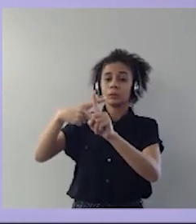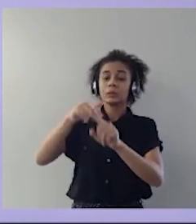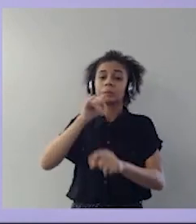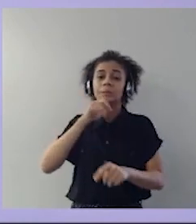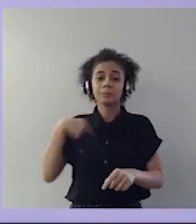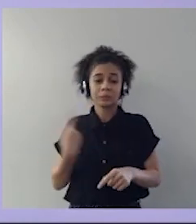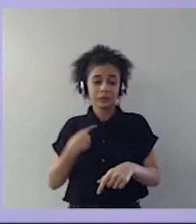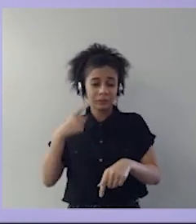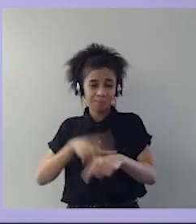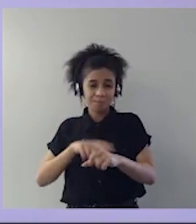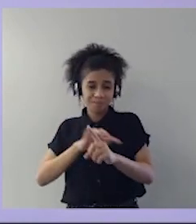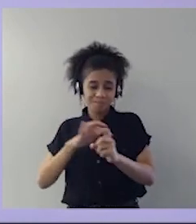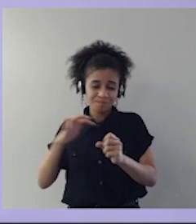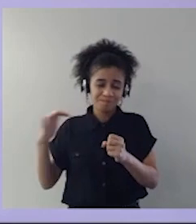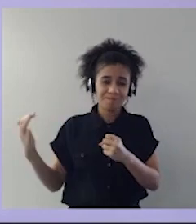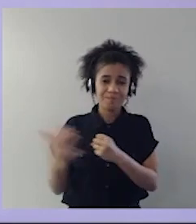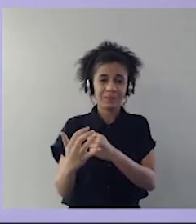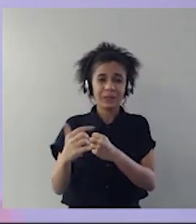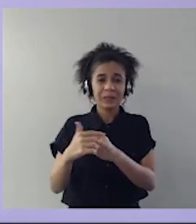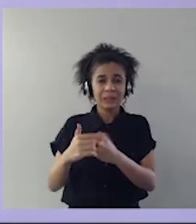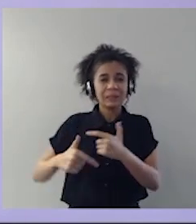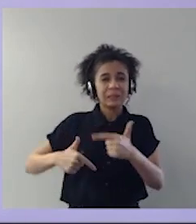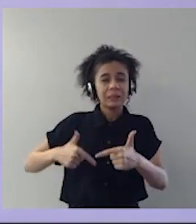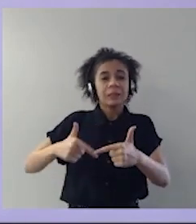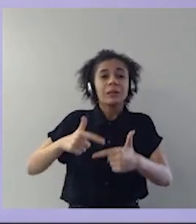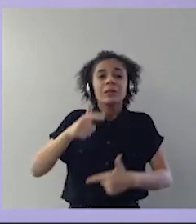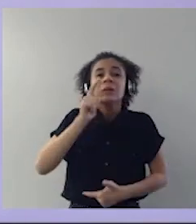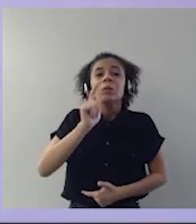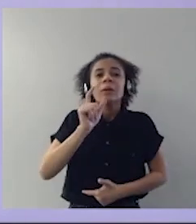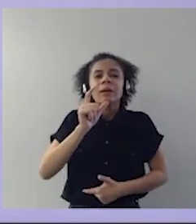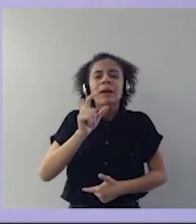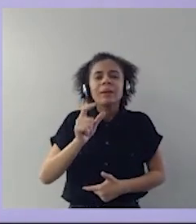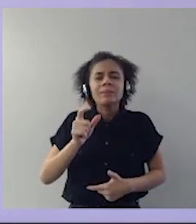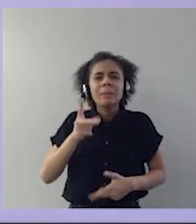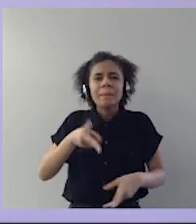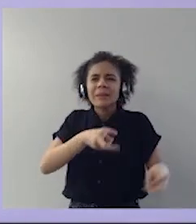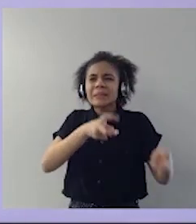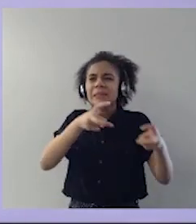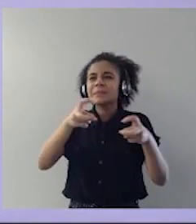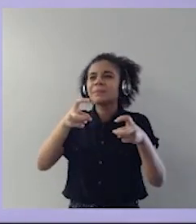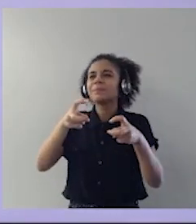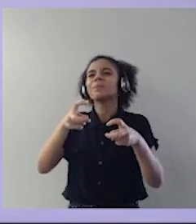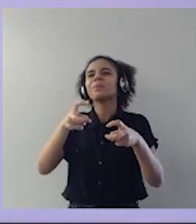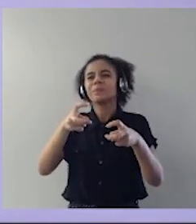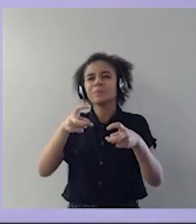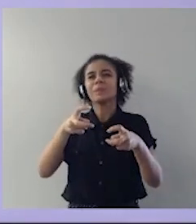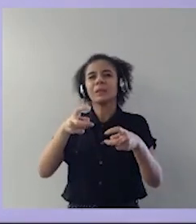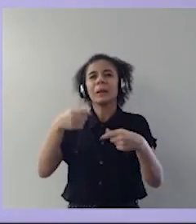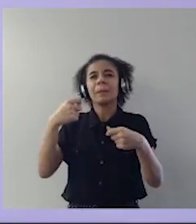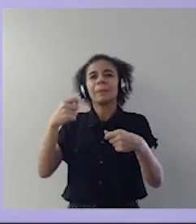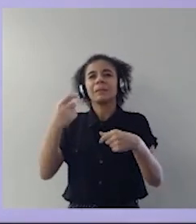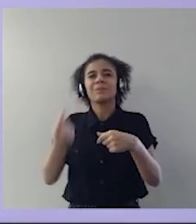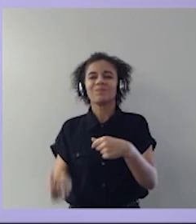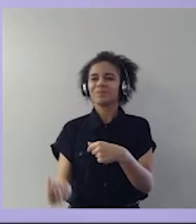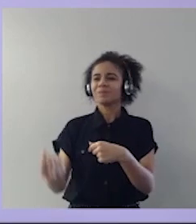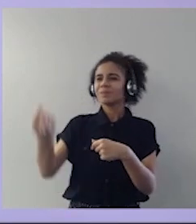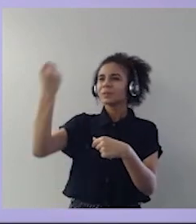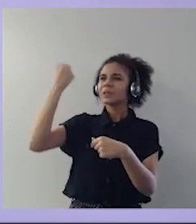passamos permita resgatar a origem do direito administrativo, o seu mito